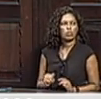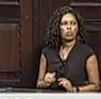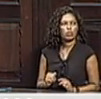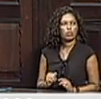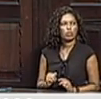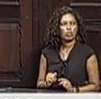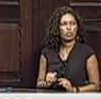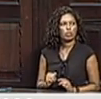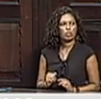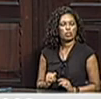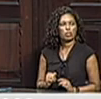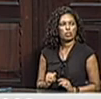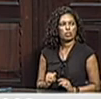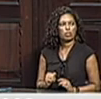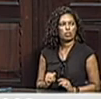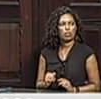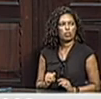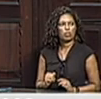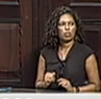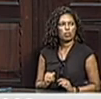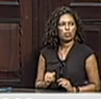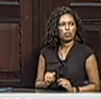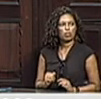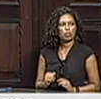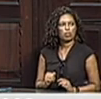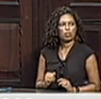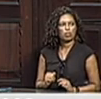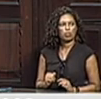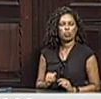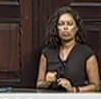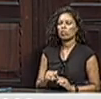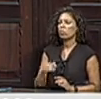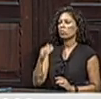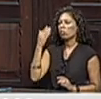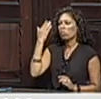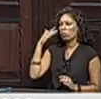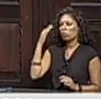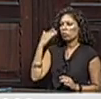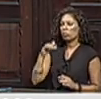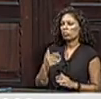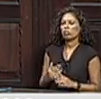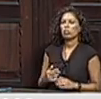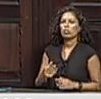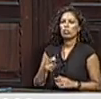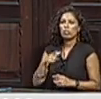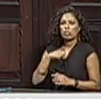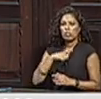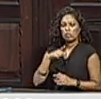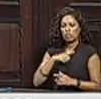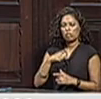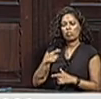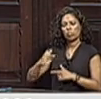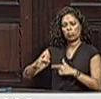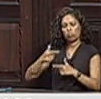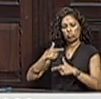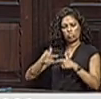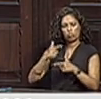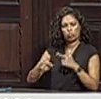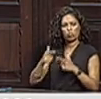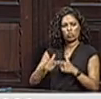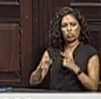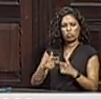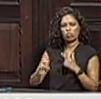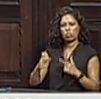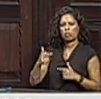posição desfavorável dos diversos segmentos da classe trabalhadora e